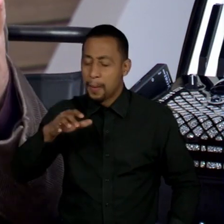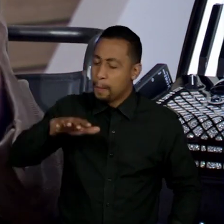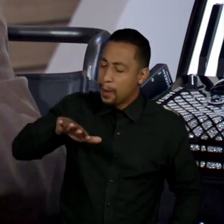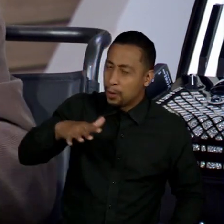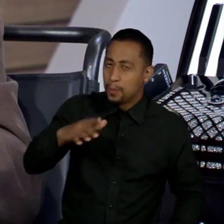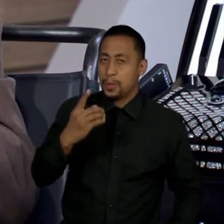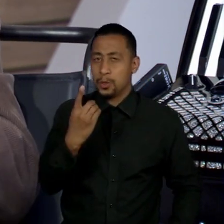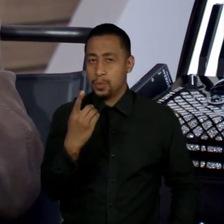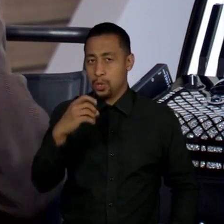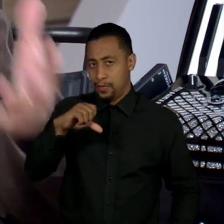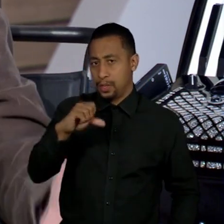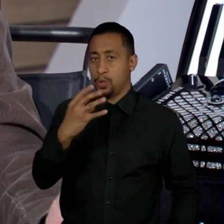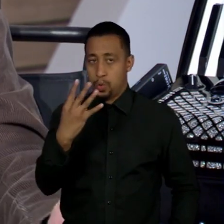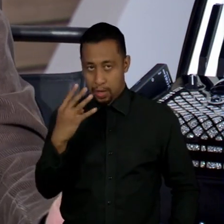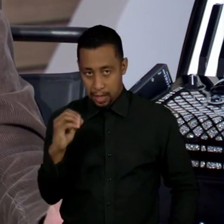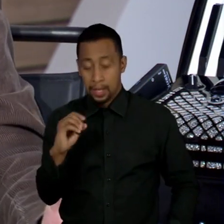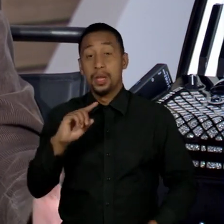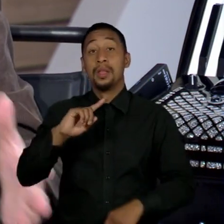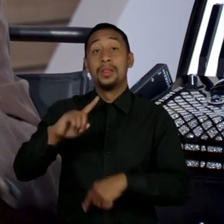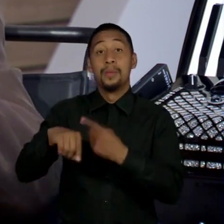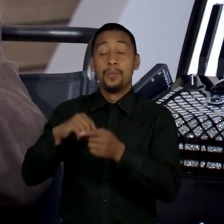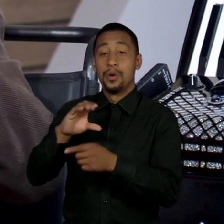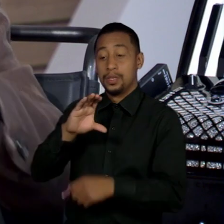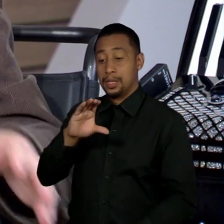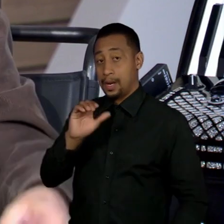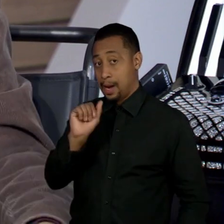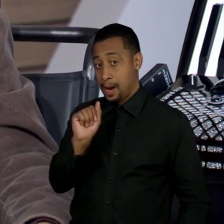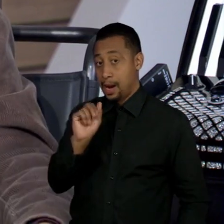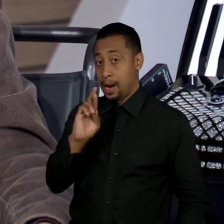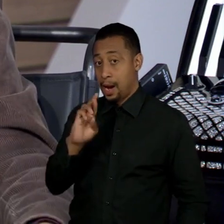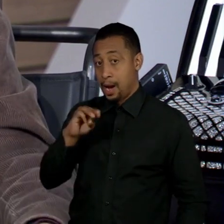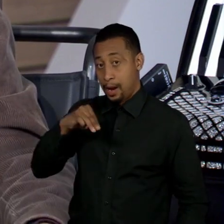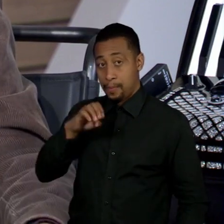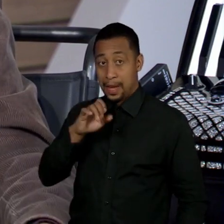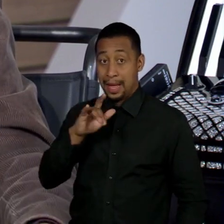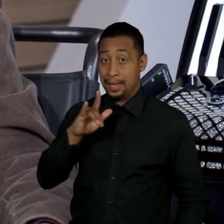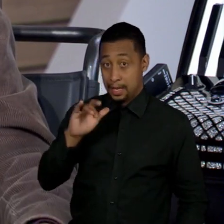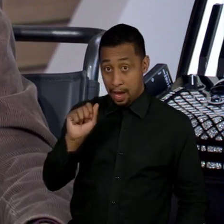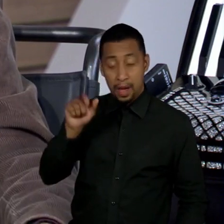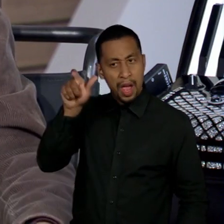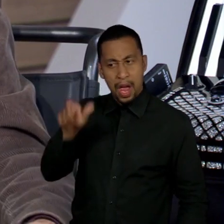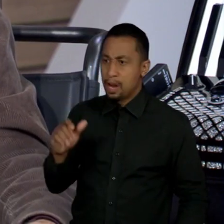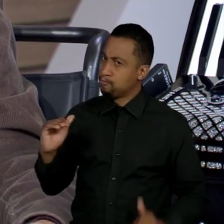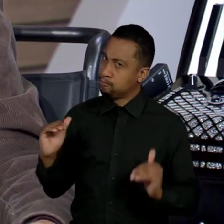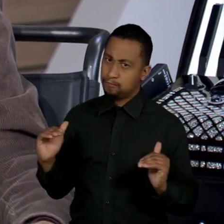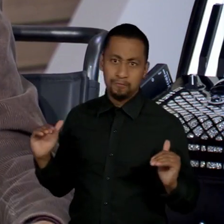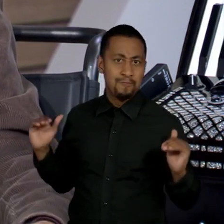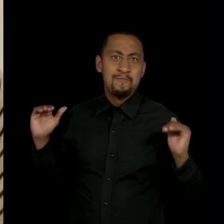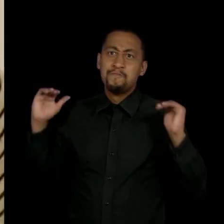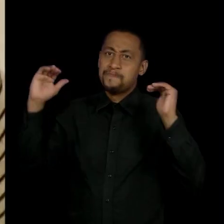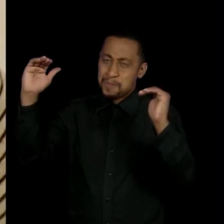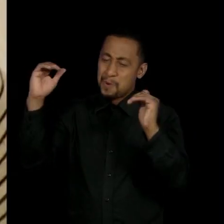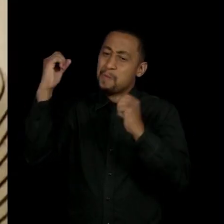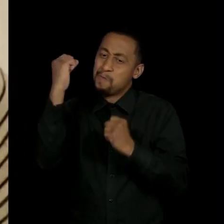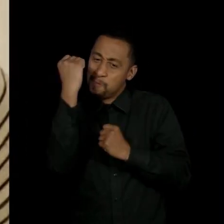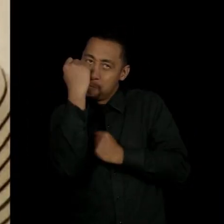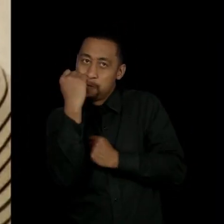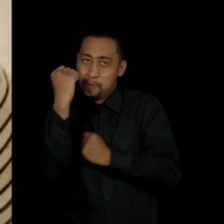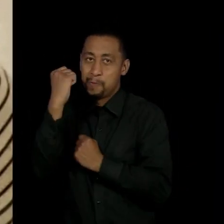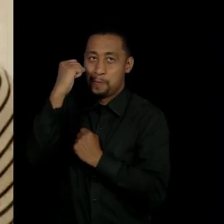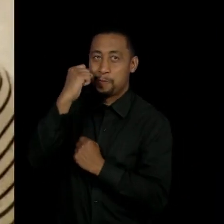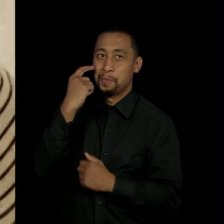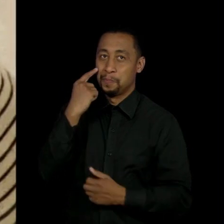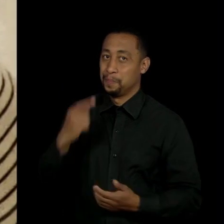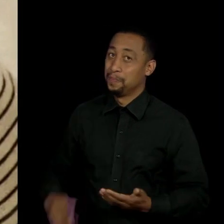Alves, como rainha do baião. E aí eu quero só fazer uma referência à Carmélia Alves, porque esse ano ela